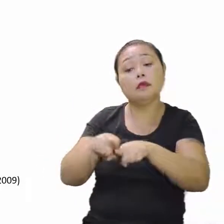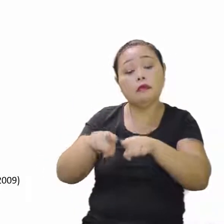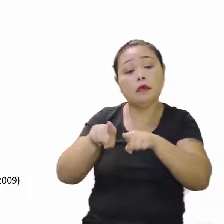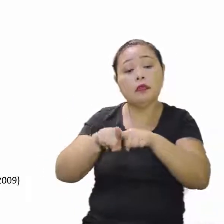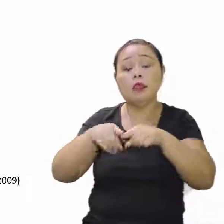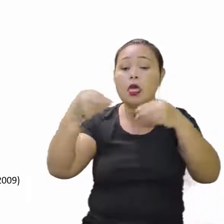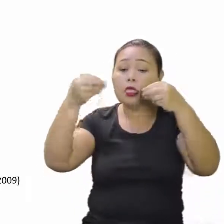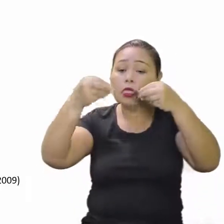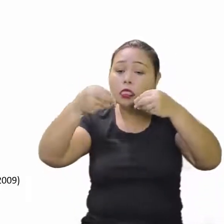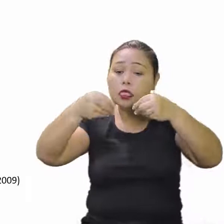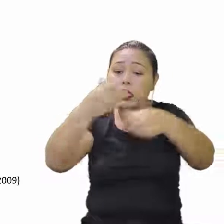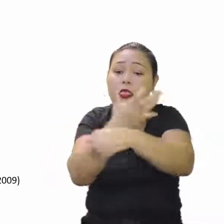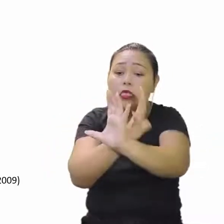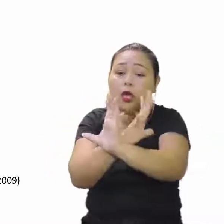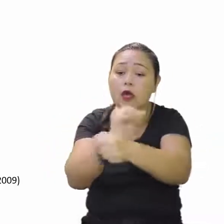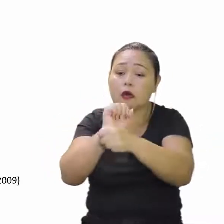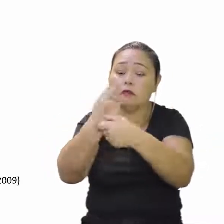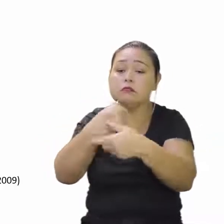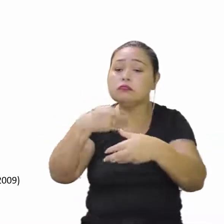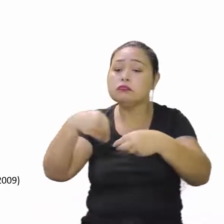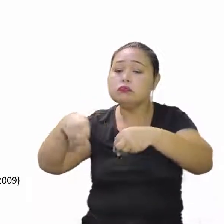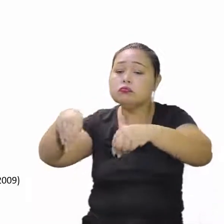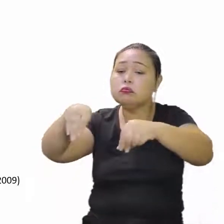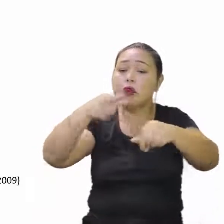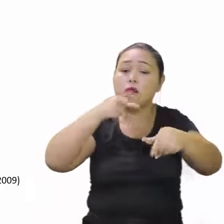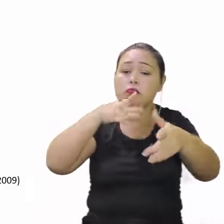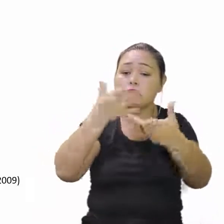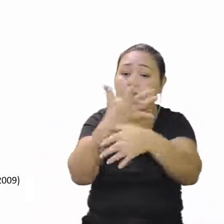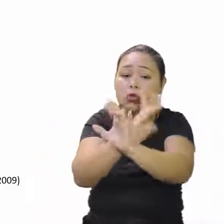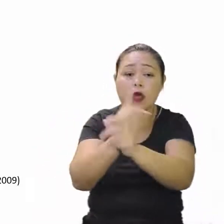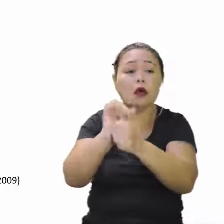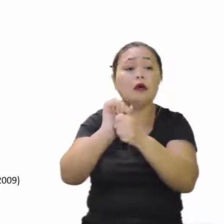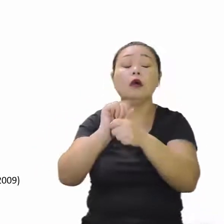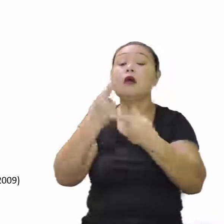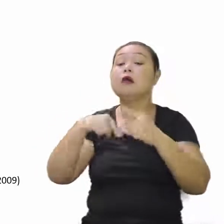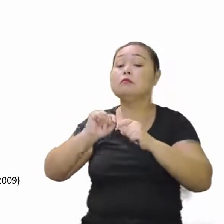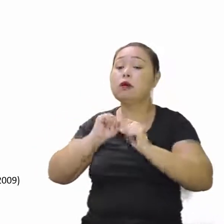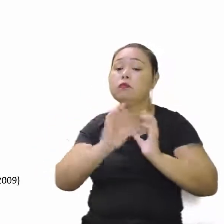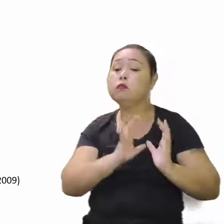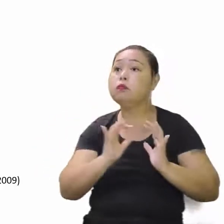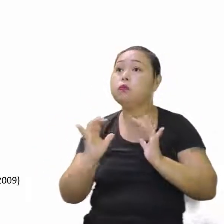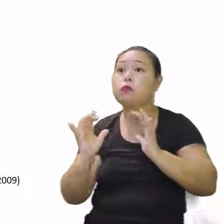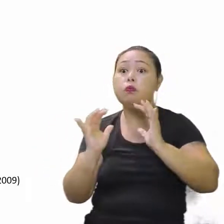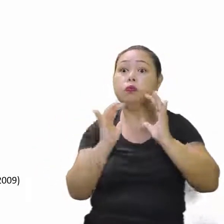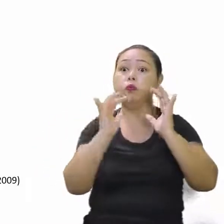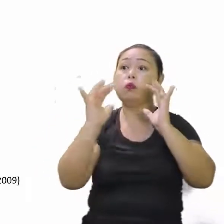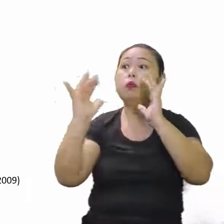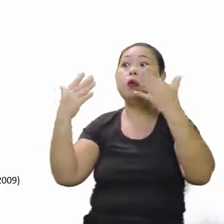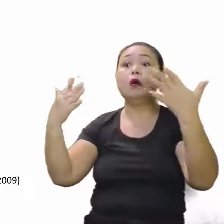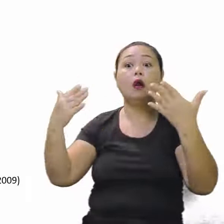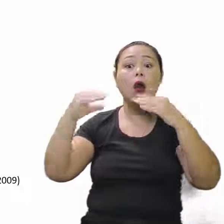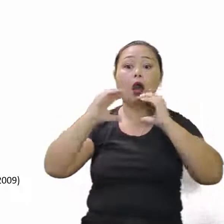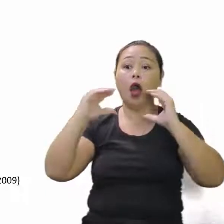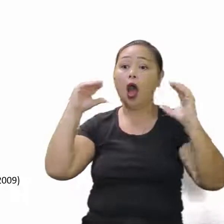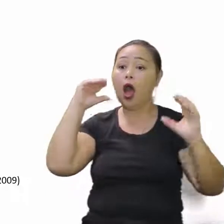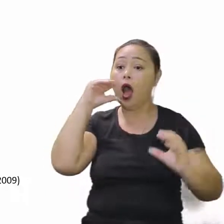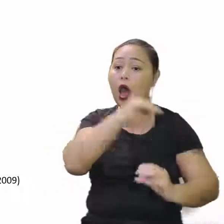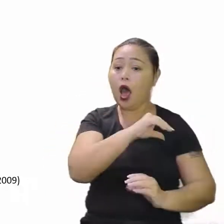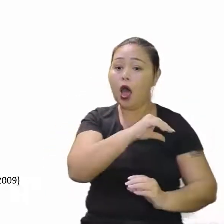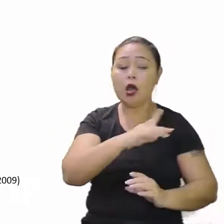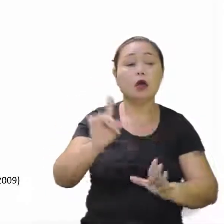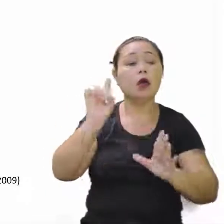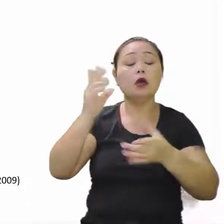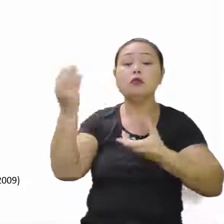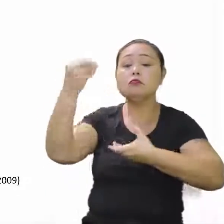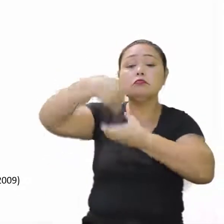do solo, levando a um processo de desertificação, contribui para o aquecimento global, tudo isso